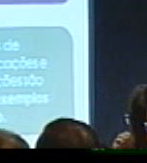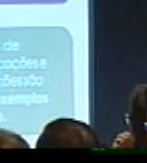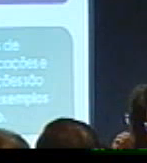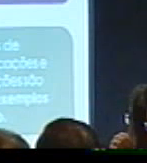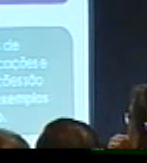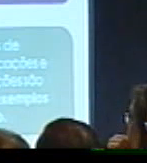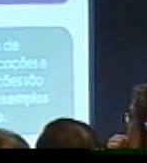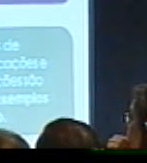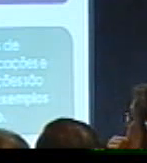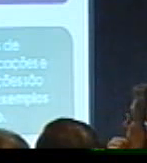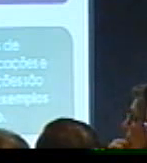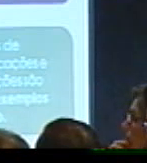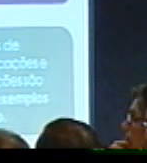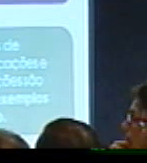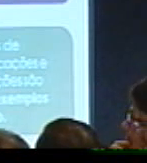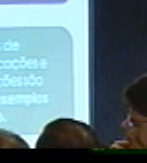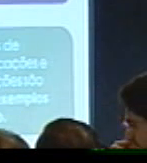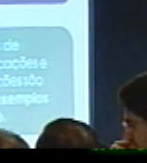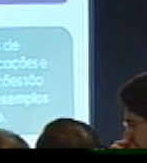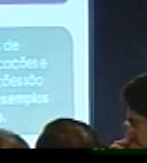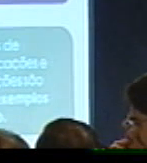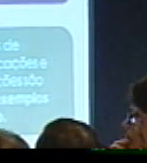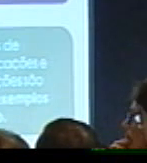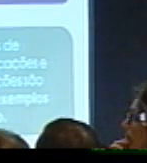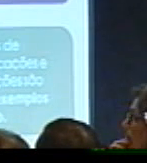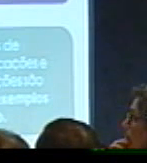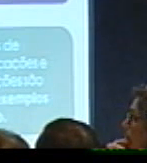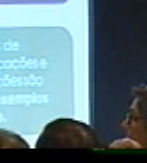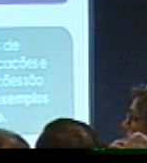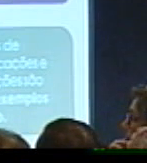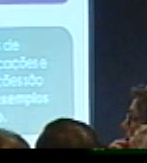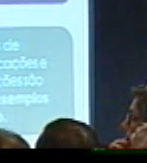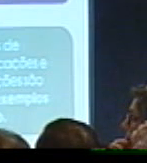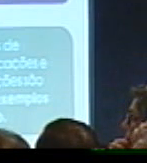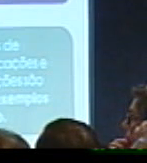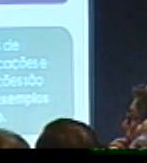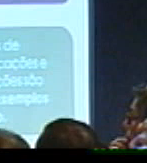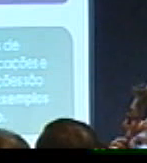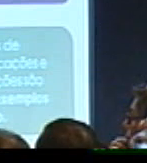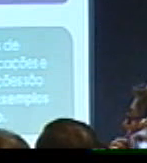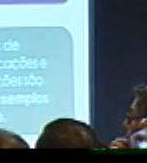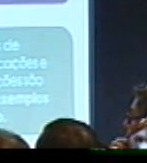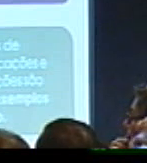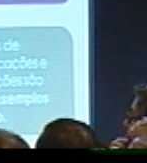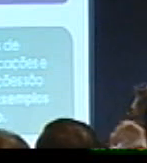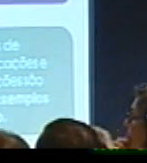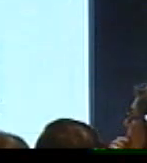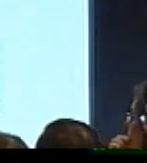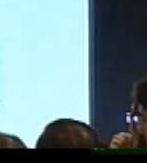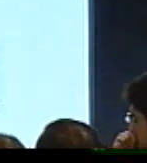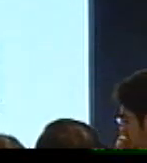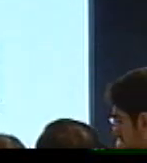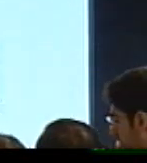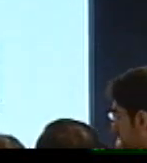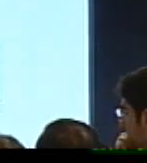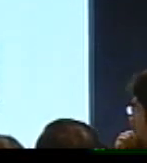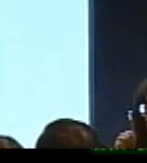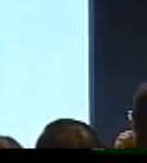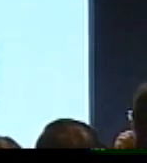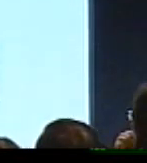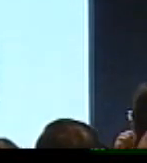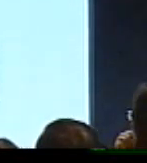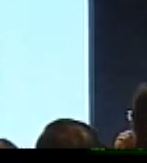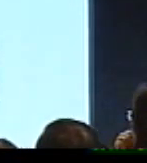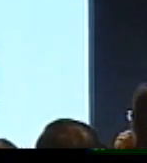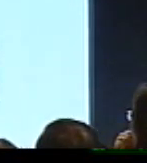são relevantes exemplos da importância da regulação para fazer frente à vulnerabilidade do consumidor. Eu trago um exemplo